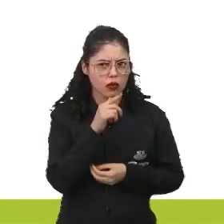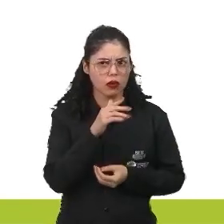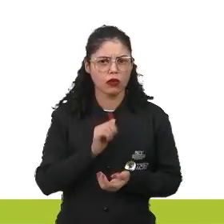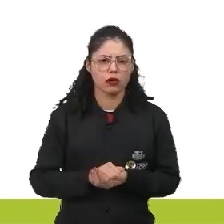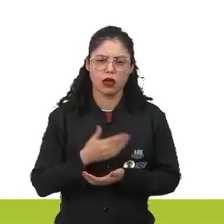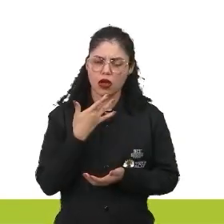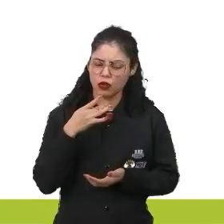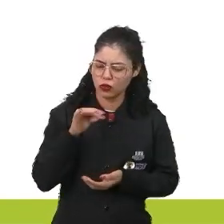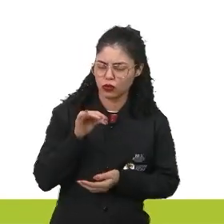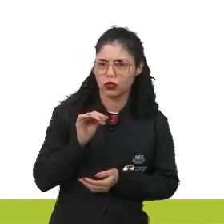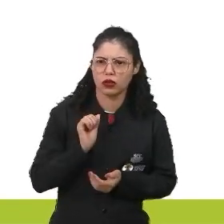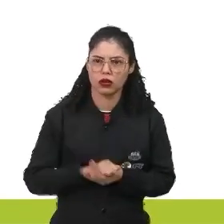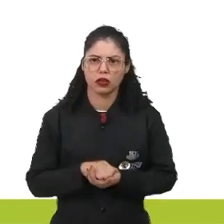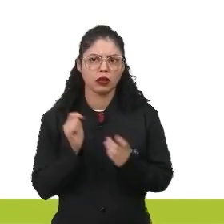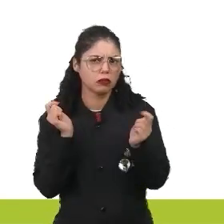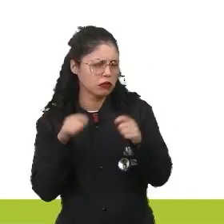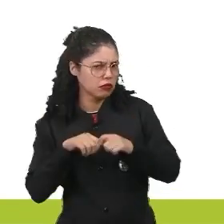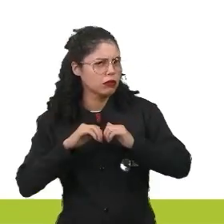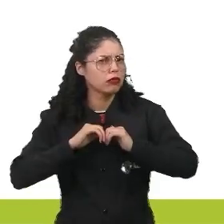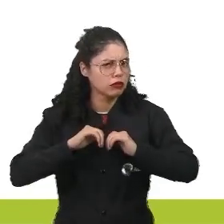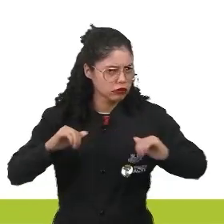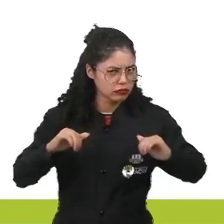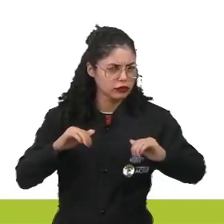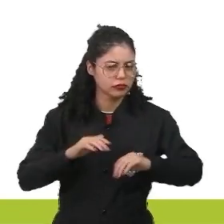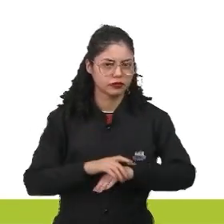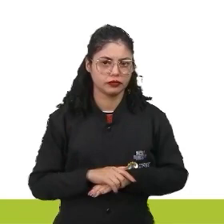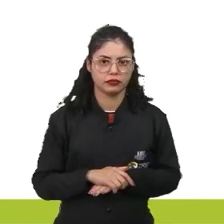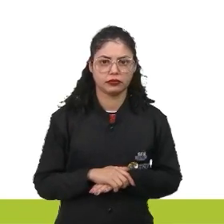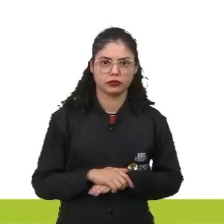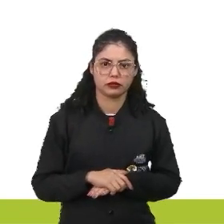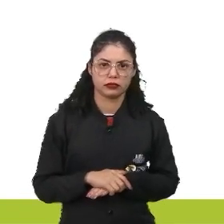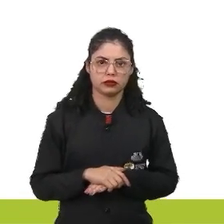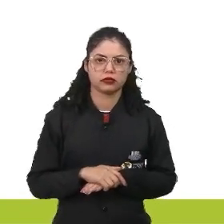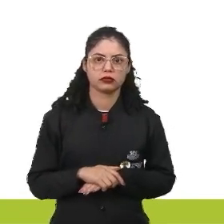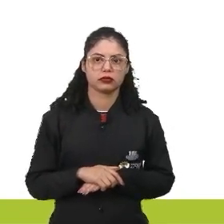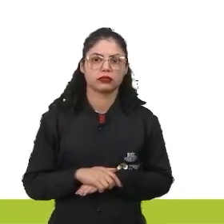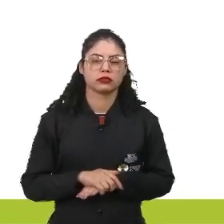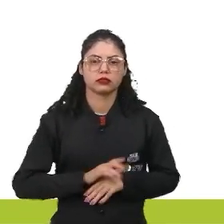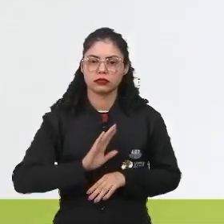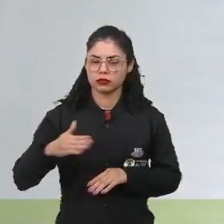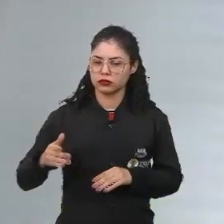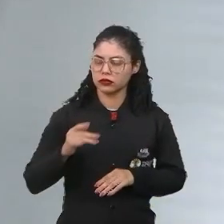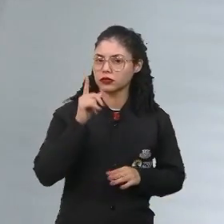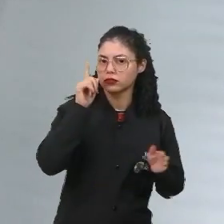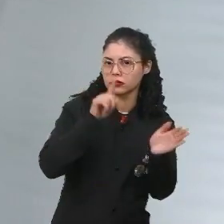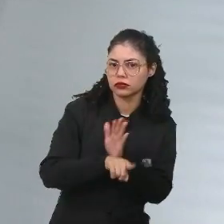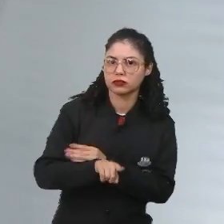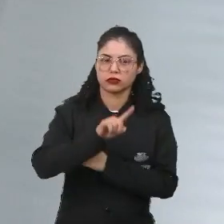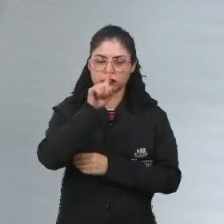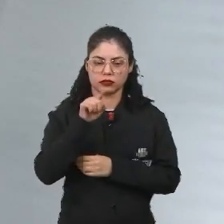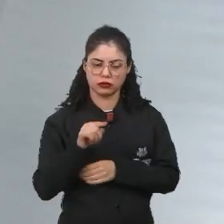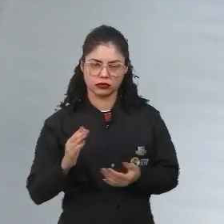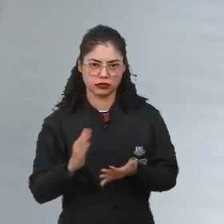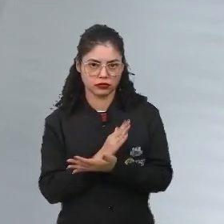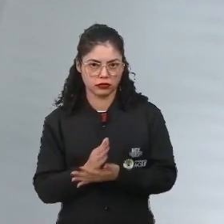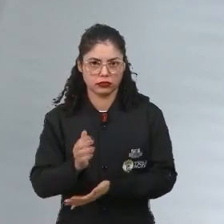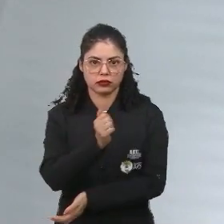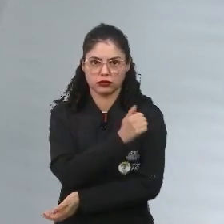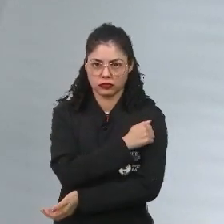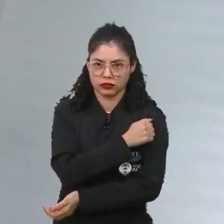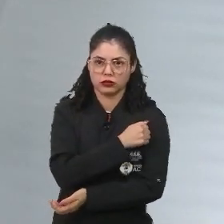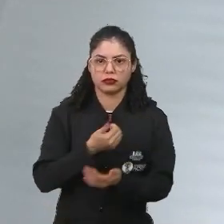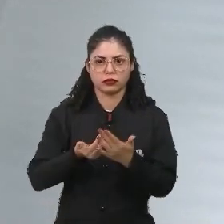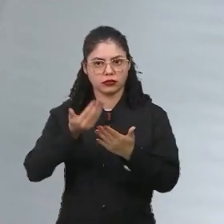água e sal. Será que é possível separar? Quando a gente faz essa perguntinha, né, para alguns alunos lá